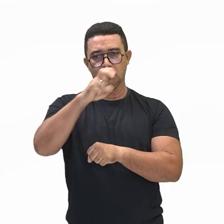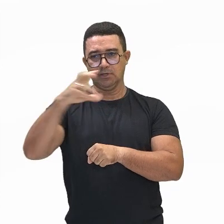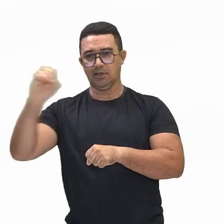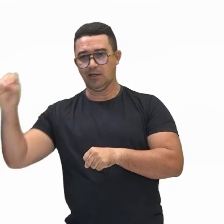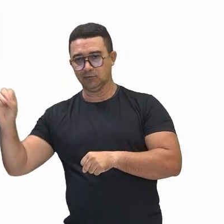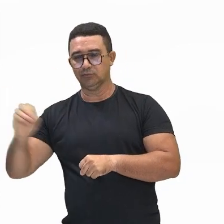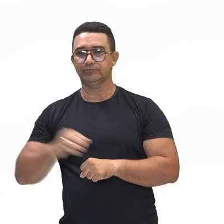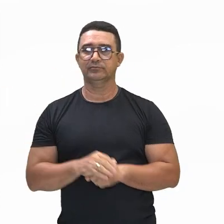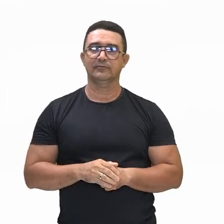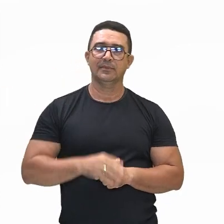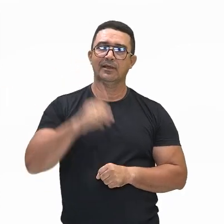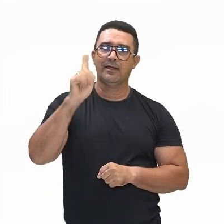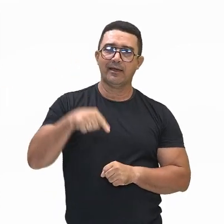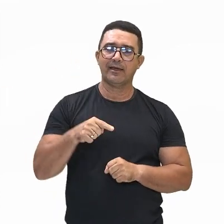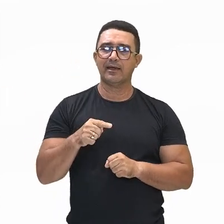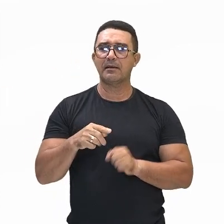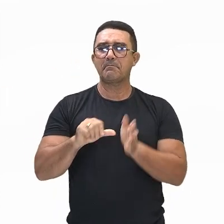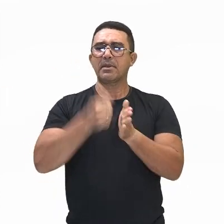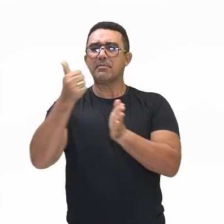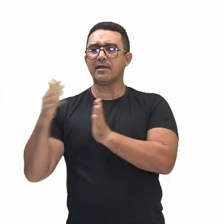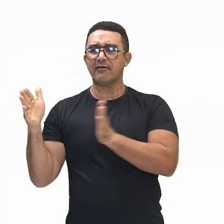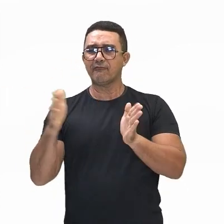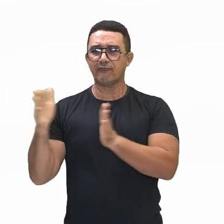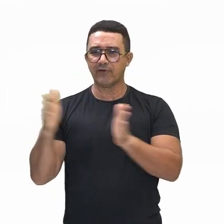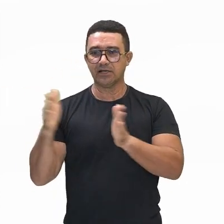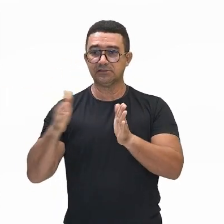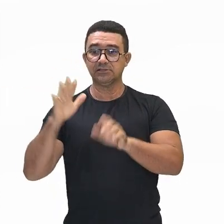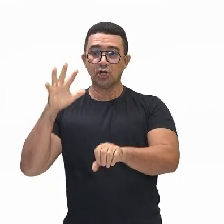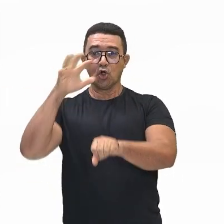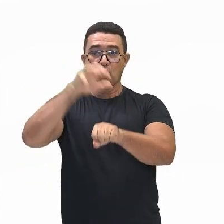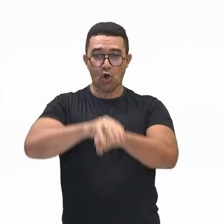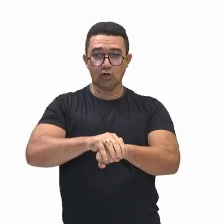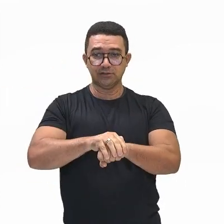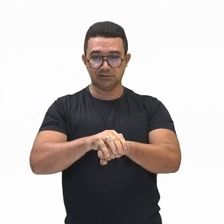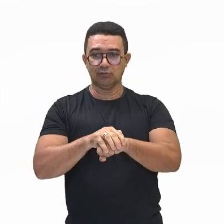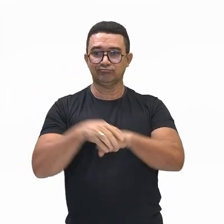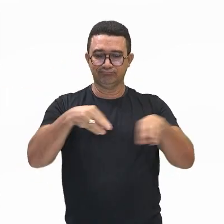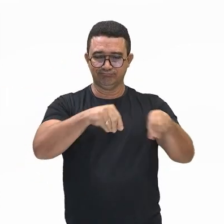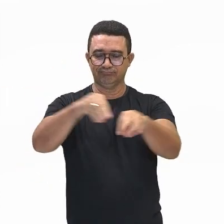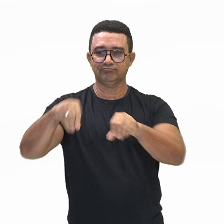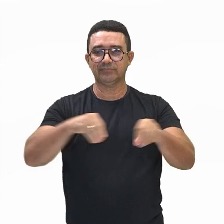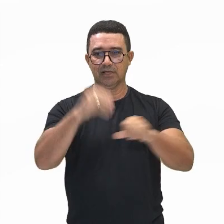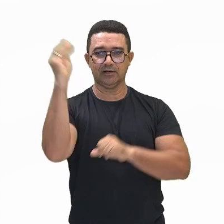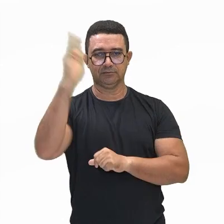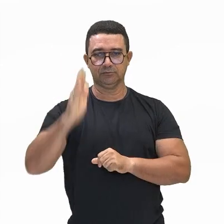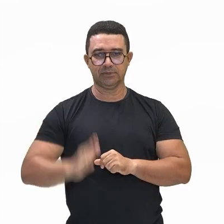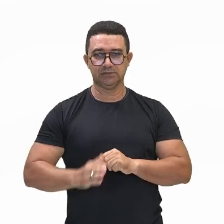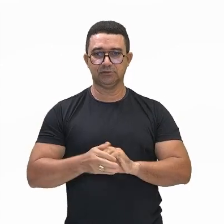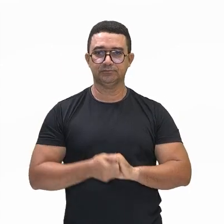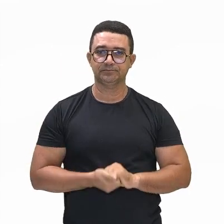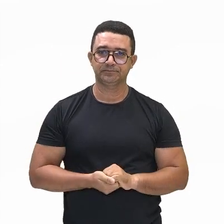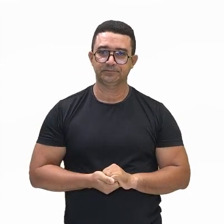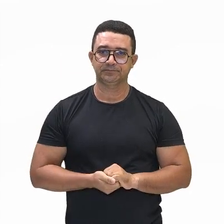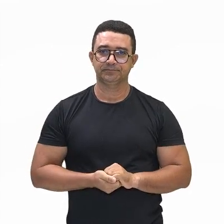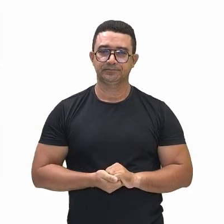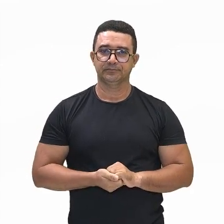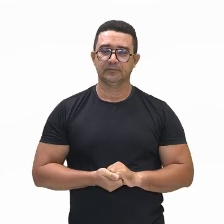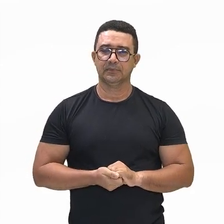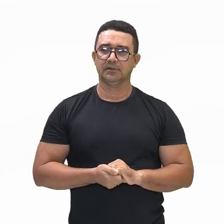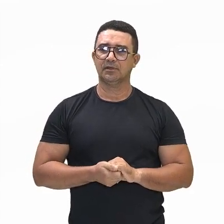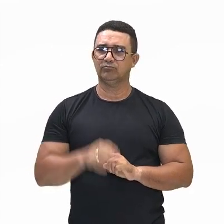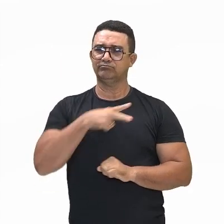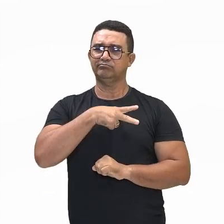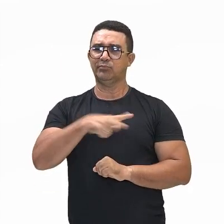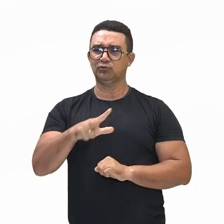corresponder a esta primeira fase de colonização do território brasileiro, tá? E quando eles